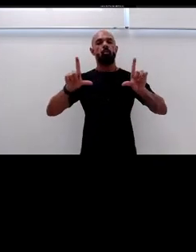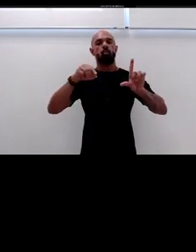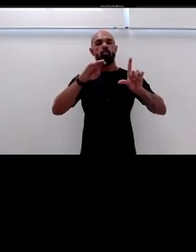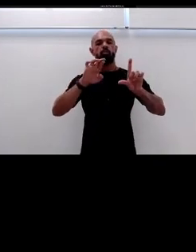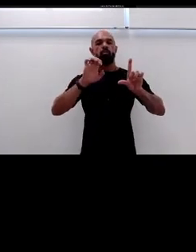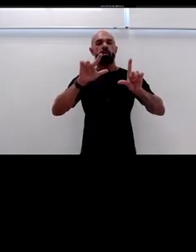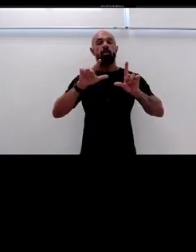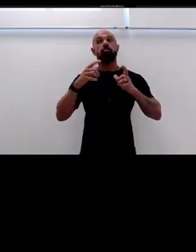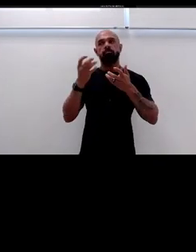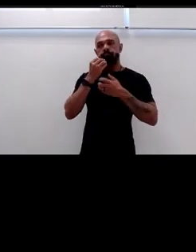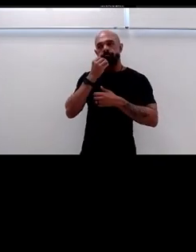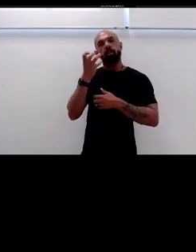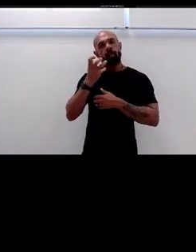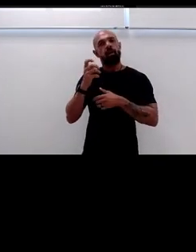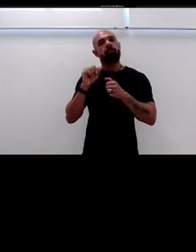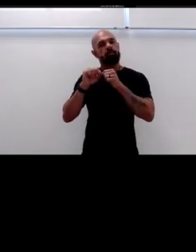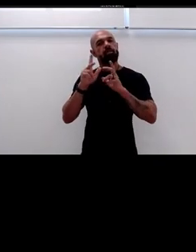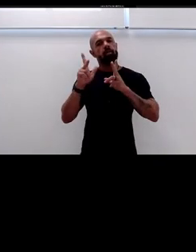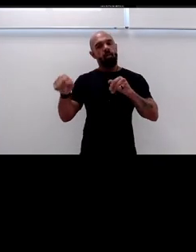fazer muralismo.